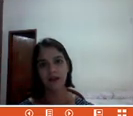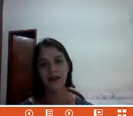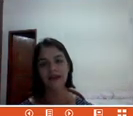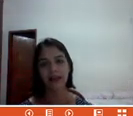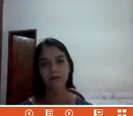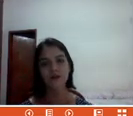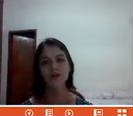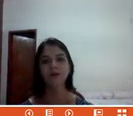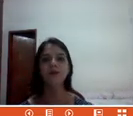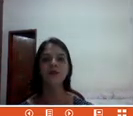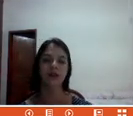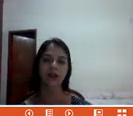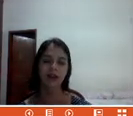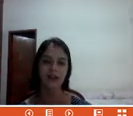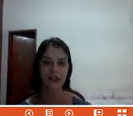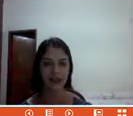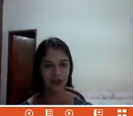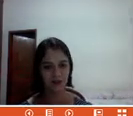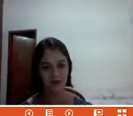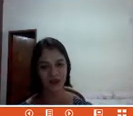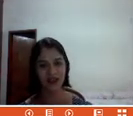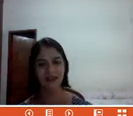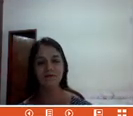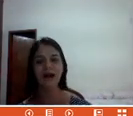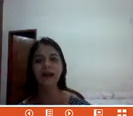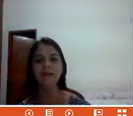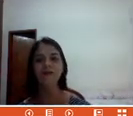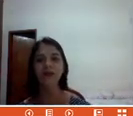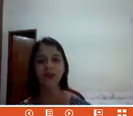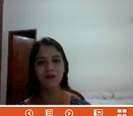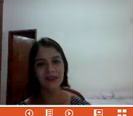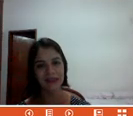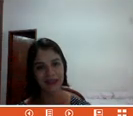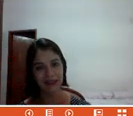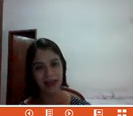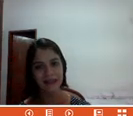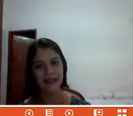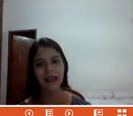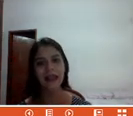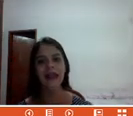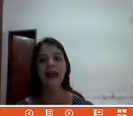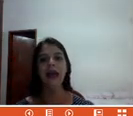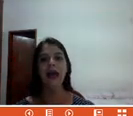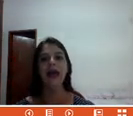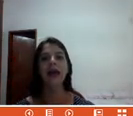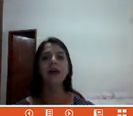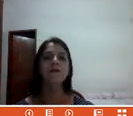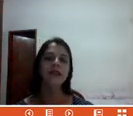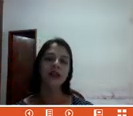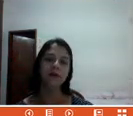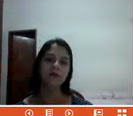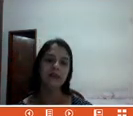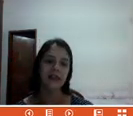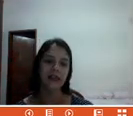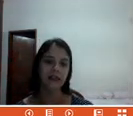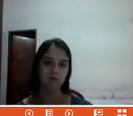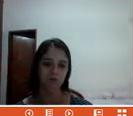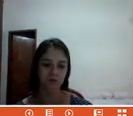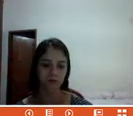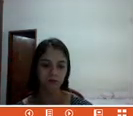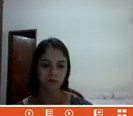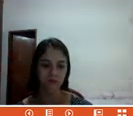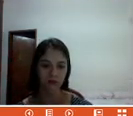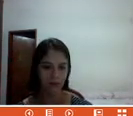breve, estarmos juntos, e aí sim a gente pode estar trabalhando um pouquinho esses sinais. Eu vou deixar para